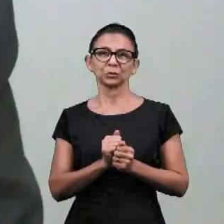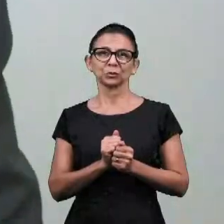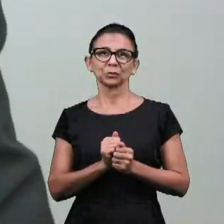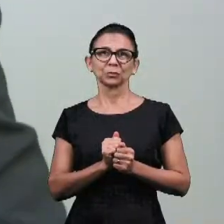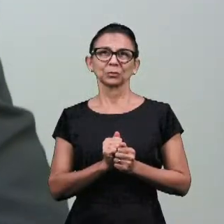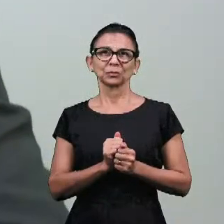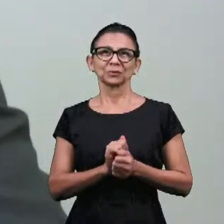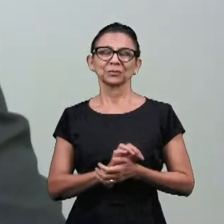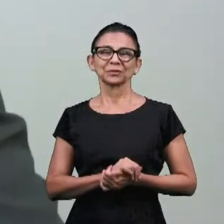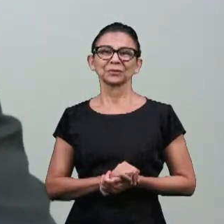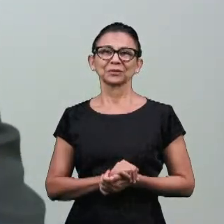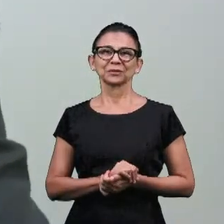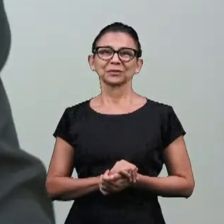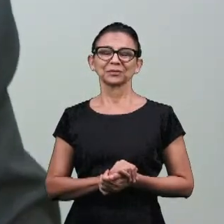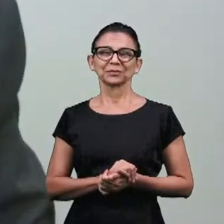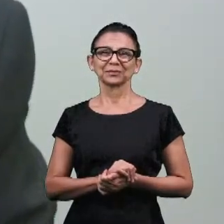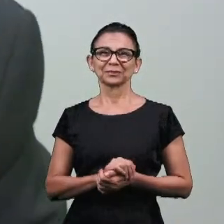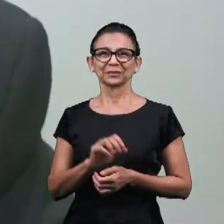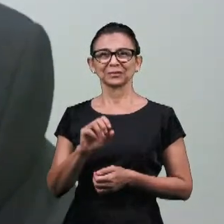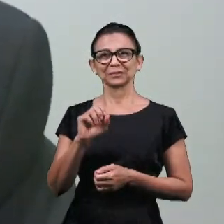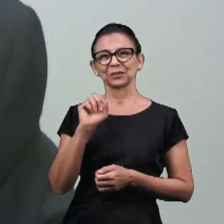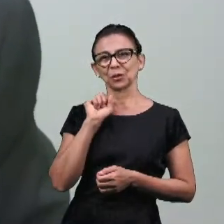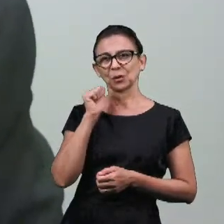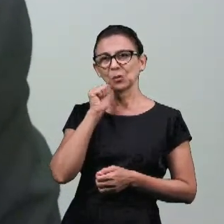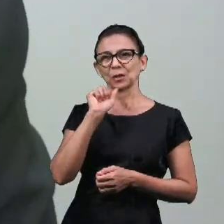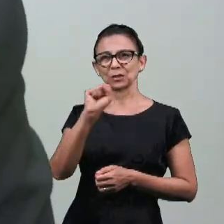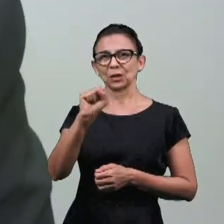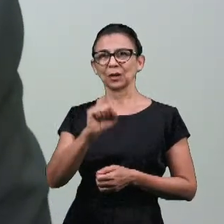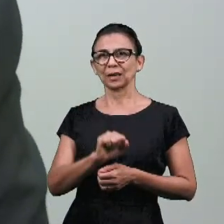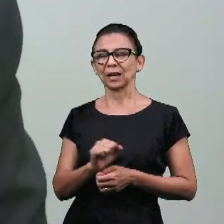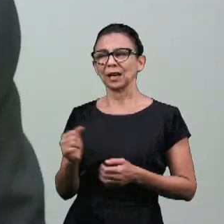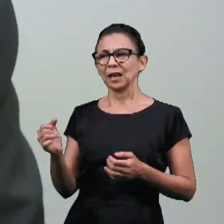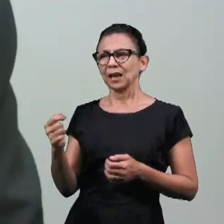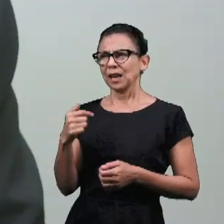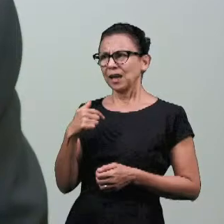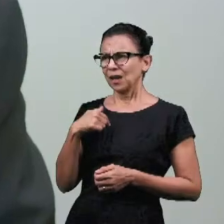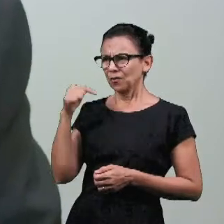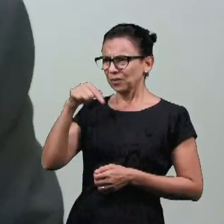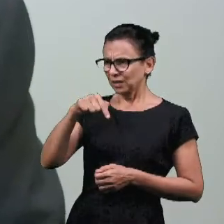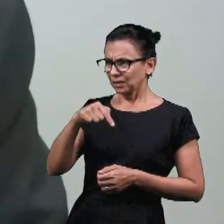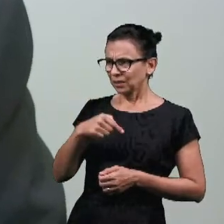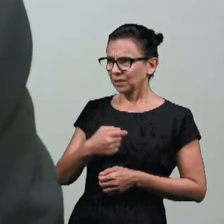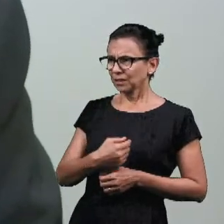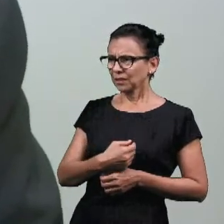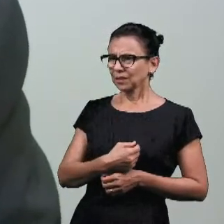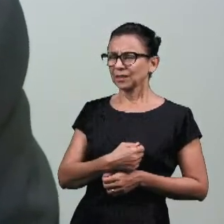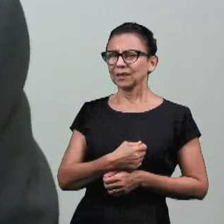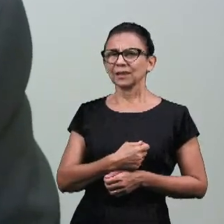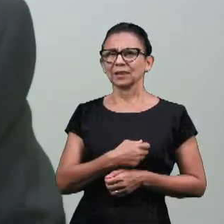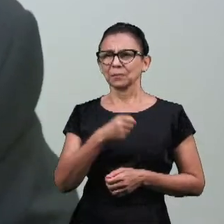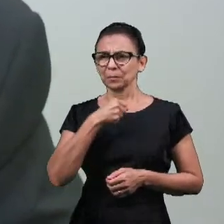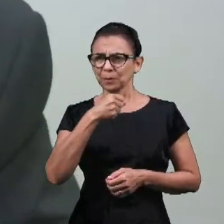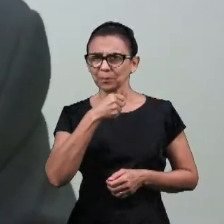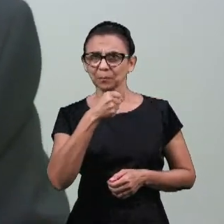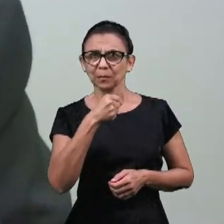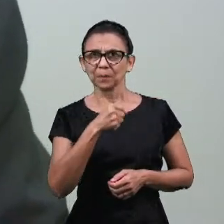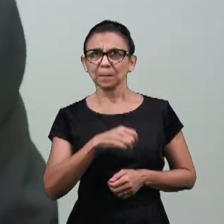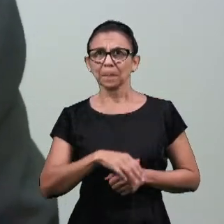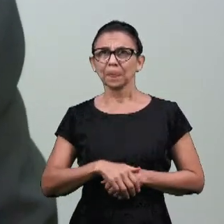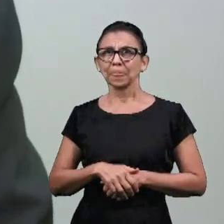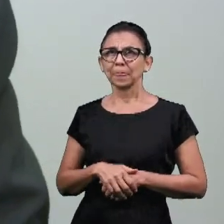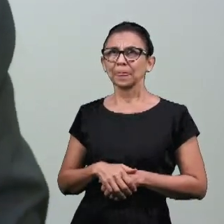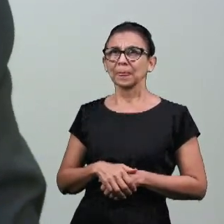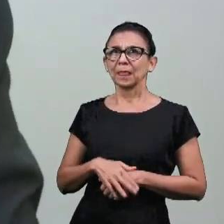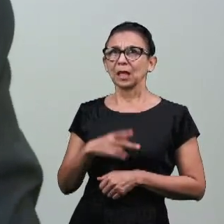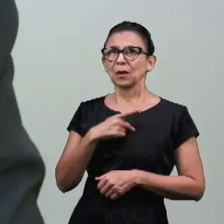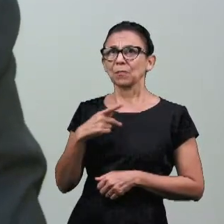pastor lá, mas o pastor é experiente. Pastor, esses dias eu fui fazer uma participação aqui, eu falei, pastor, já tá na hora. Ele falou, falta quantos minutos? Eu falei,